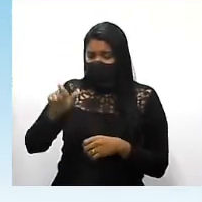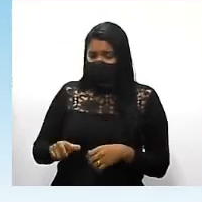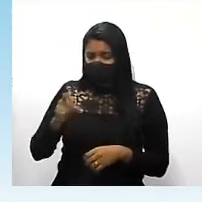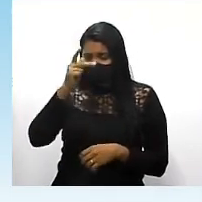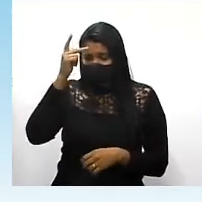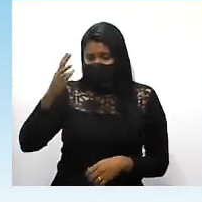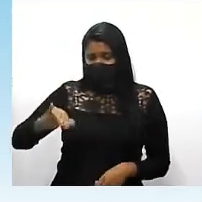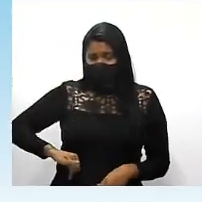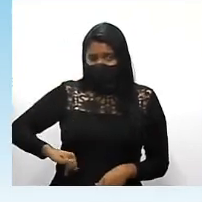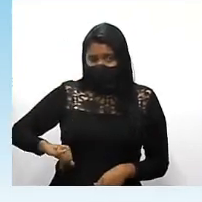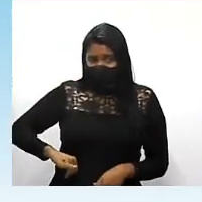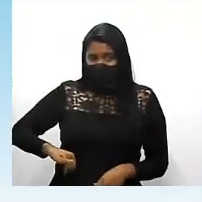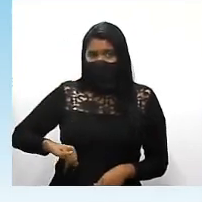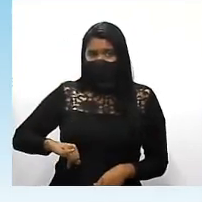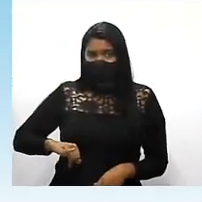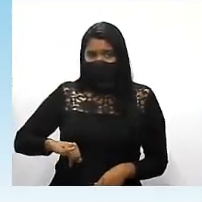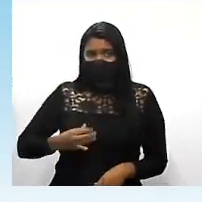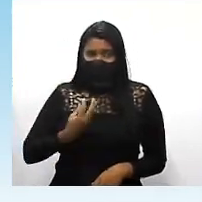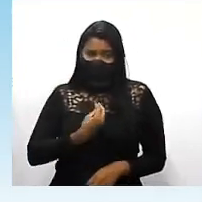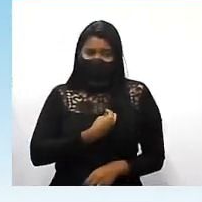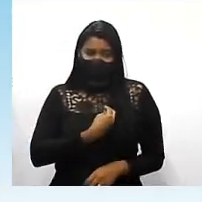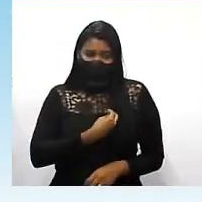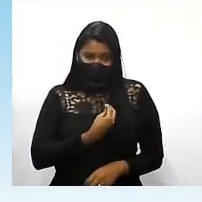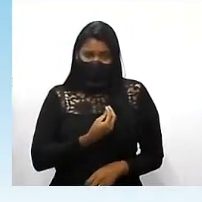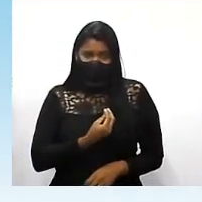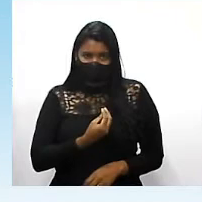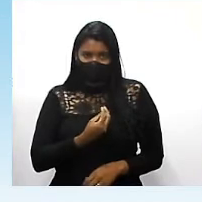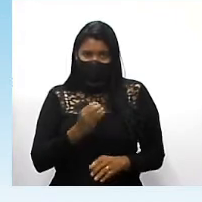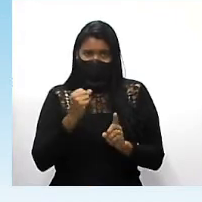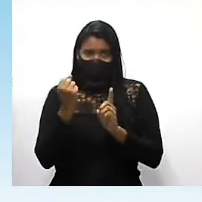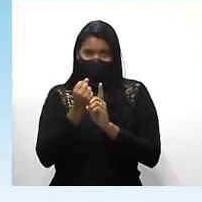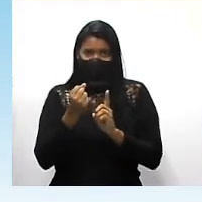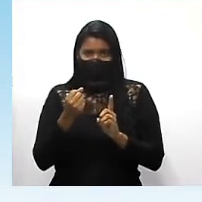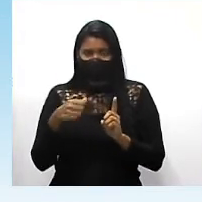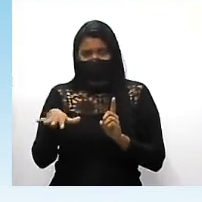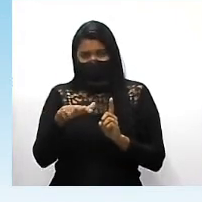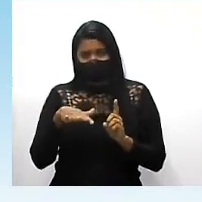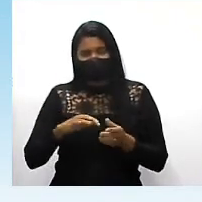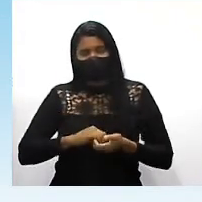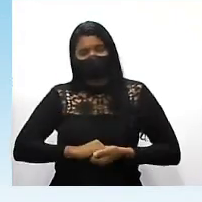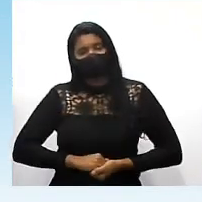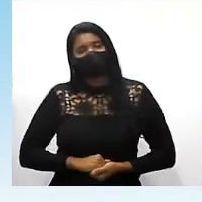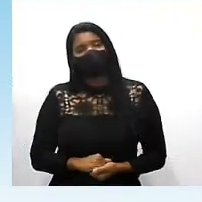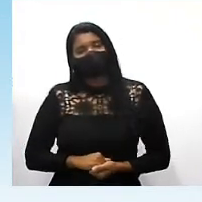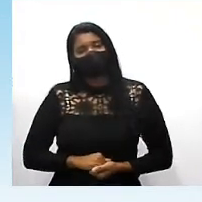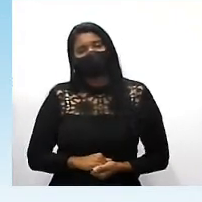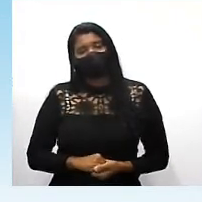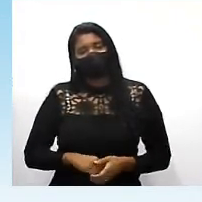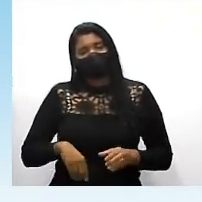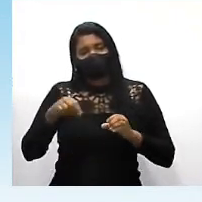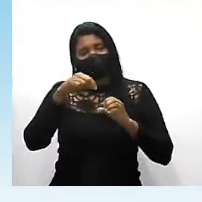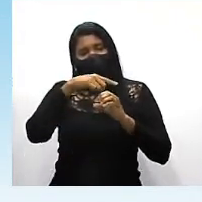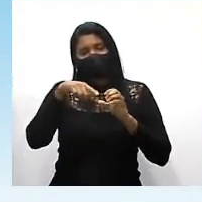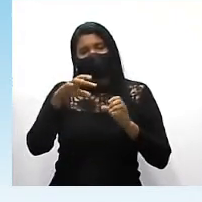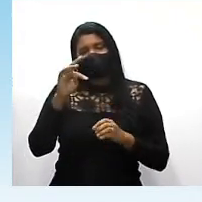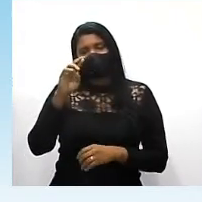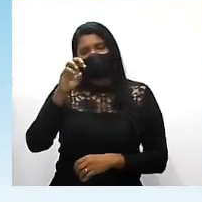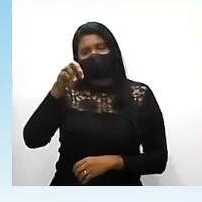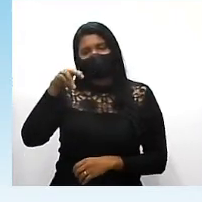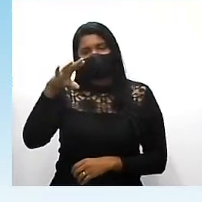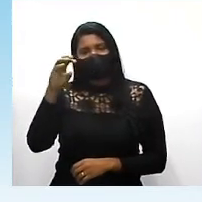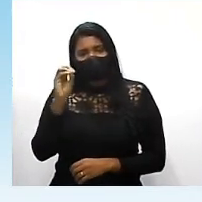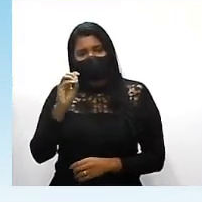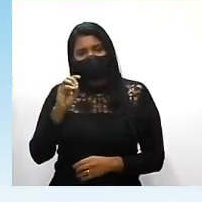é aquele com quem eu vou viver dentro do aspecto social. As células troncos também